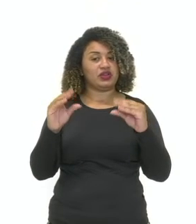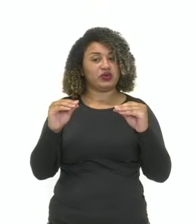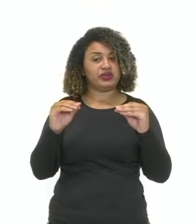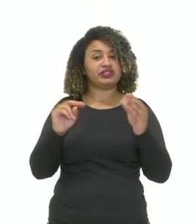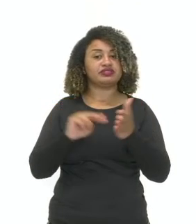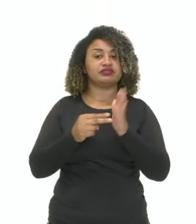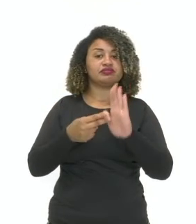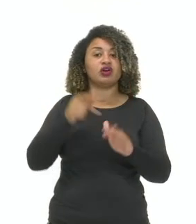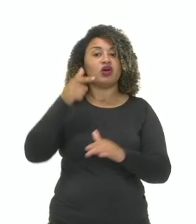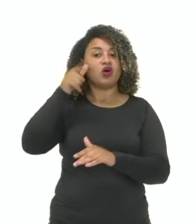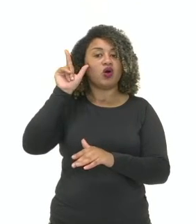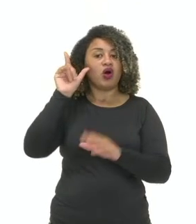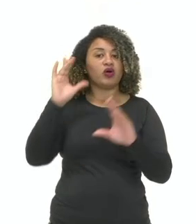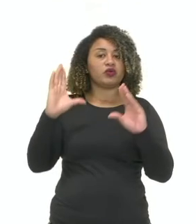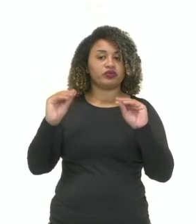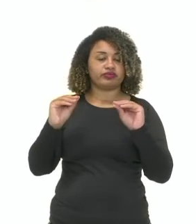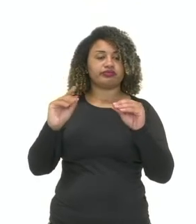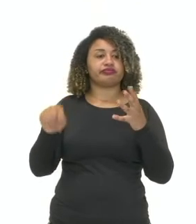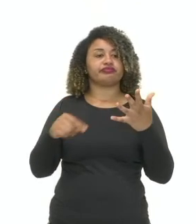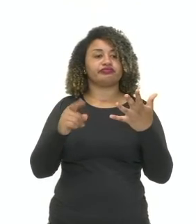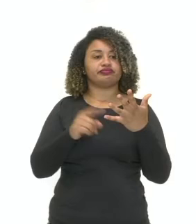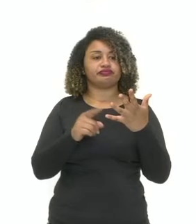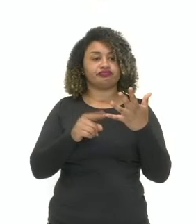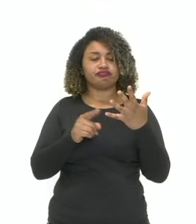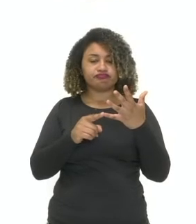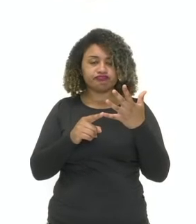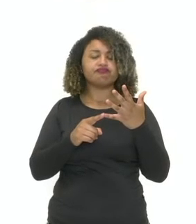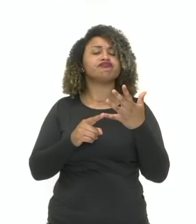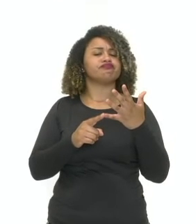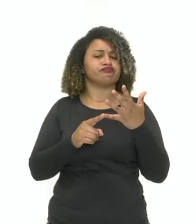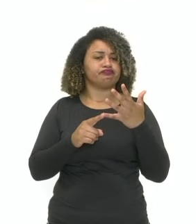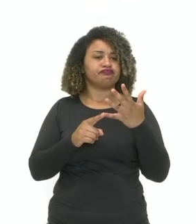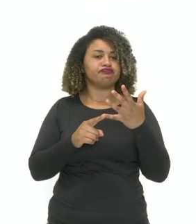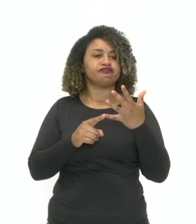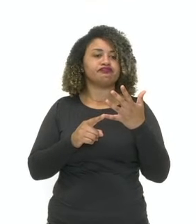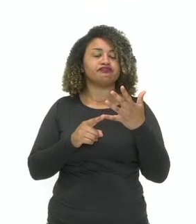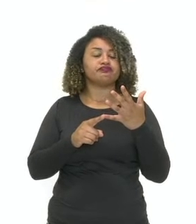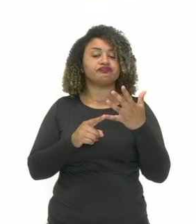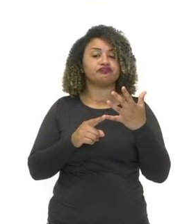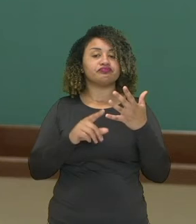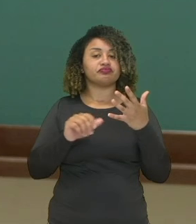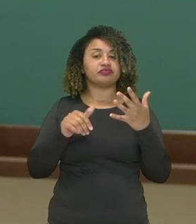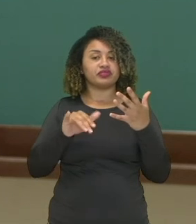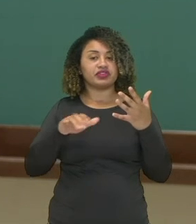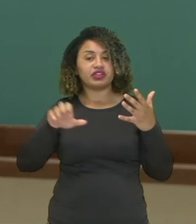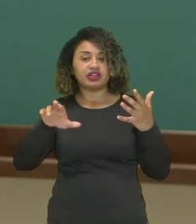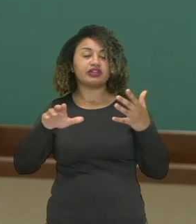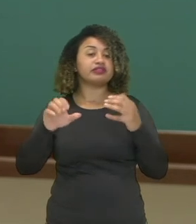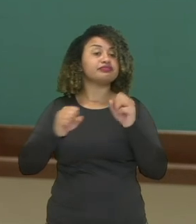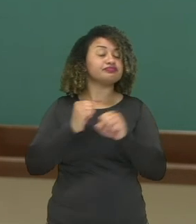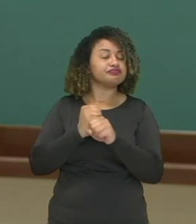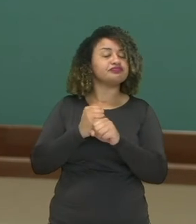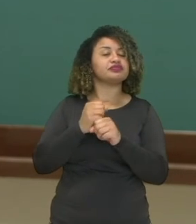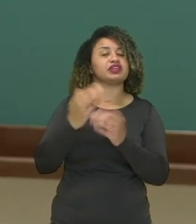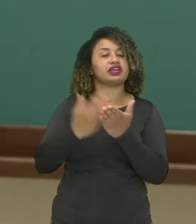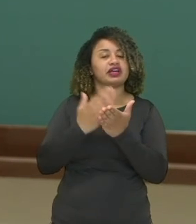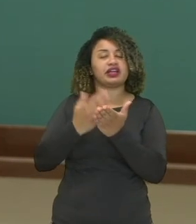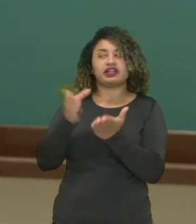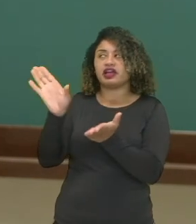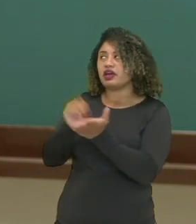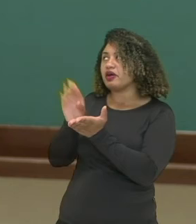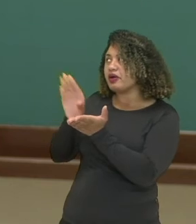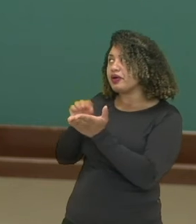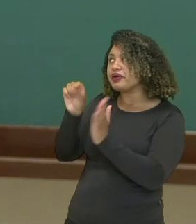à noite. Que le dijiste a tu hermano ayer? Certo? Peguem a caderna, anotem